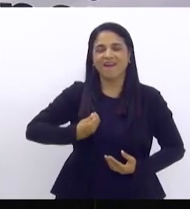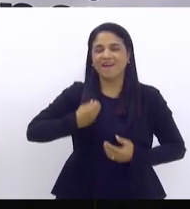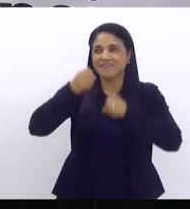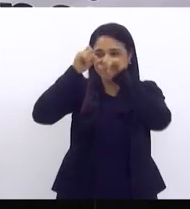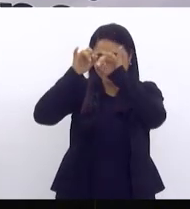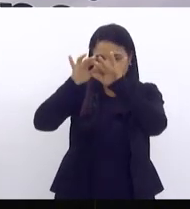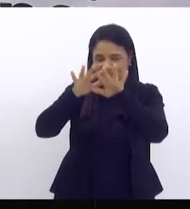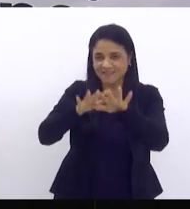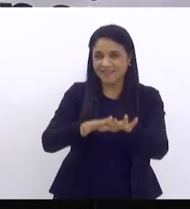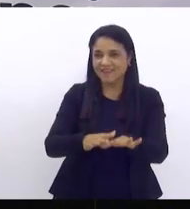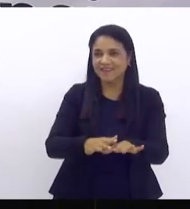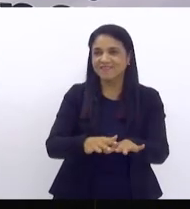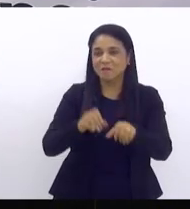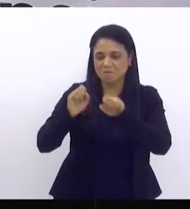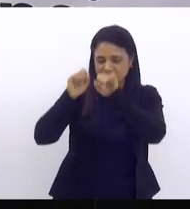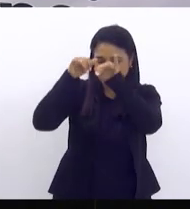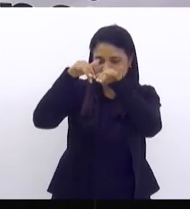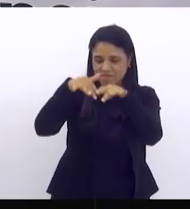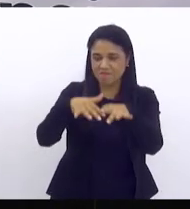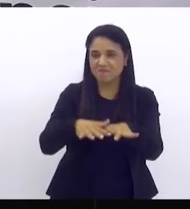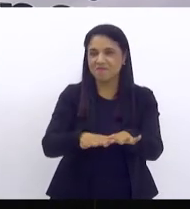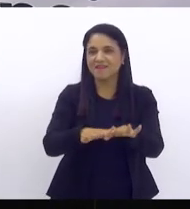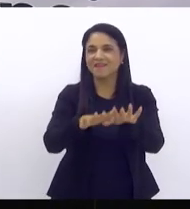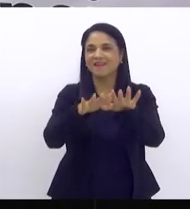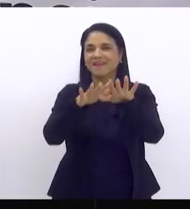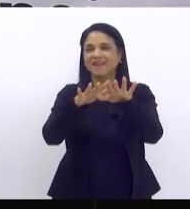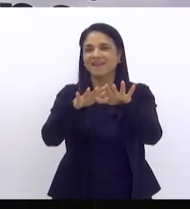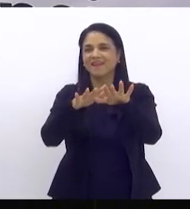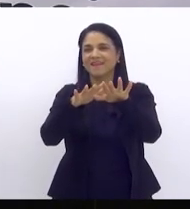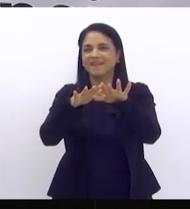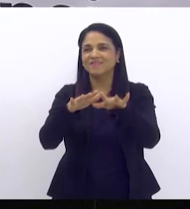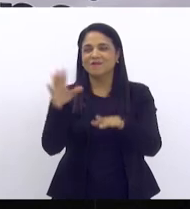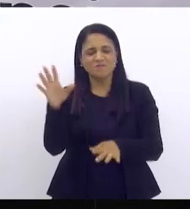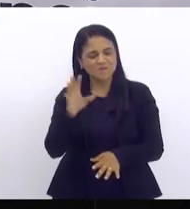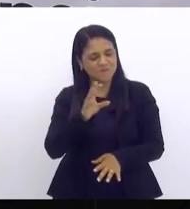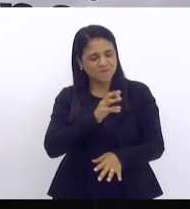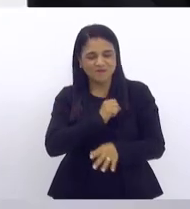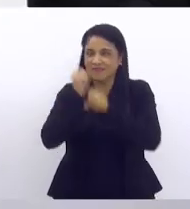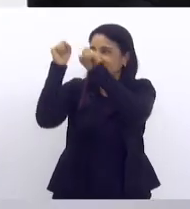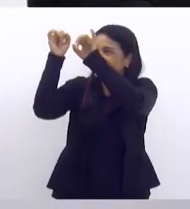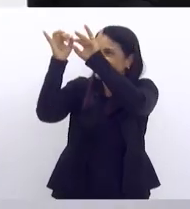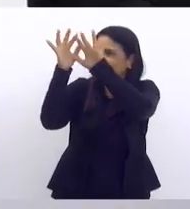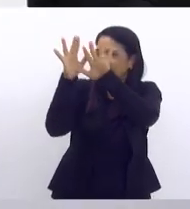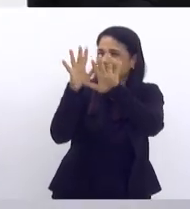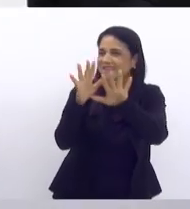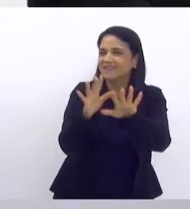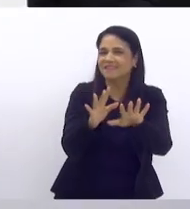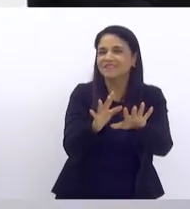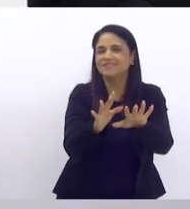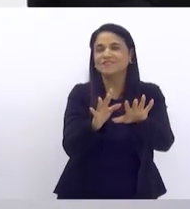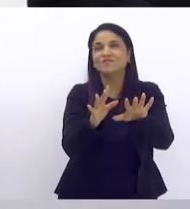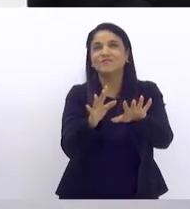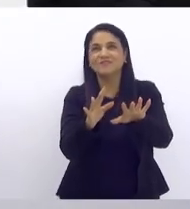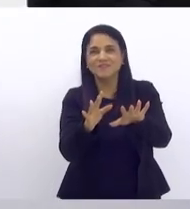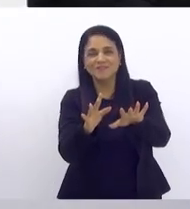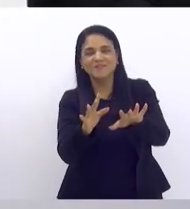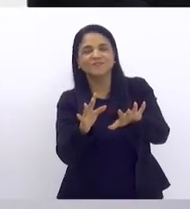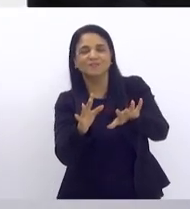Derrama. É do Mongó essa música, gente. Derrama o teu amor aqui, faz